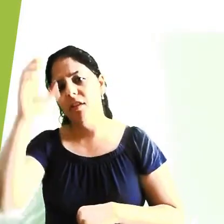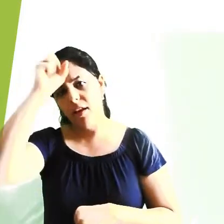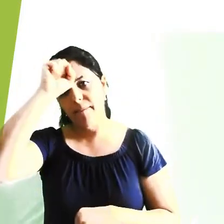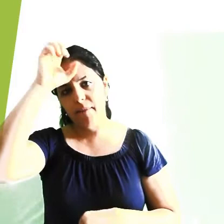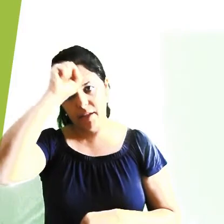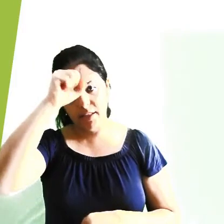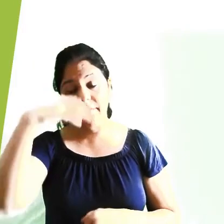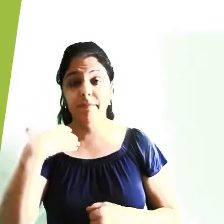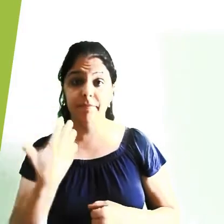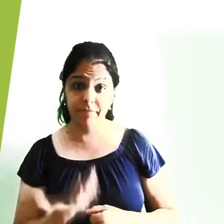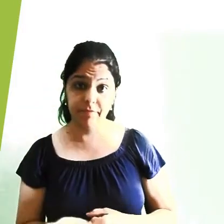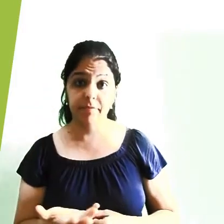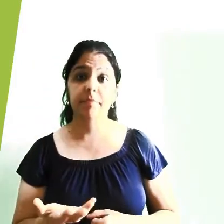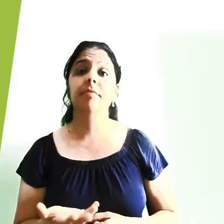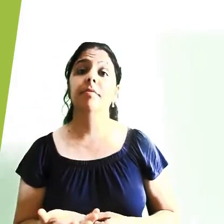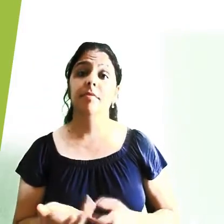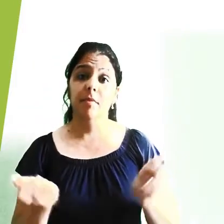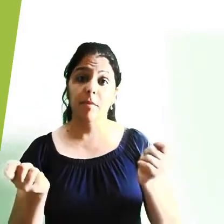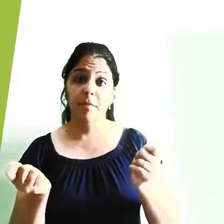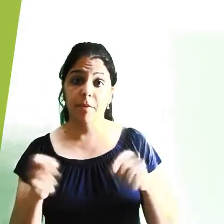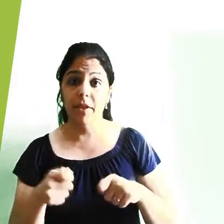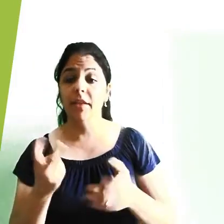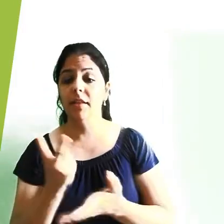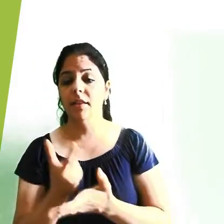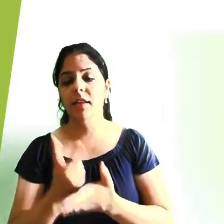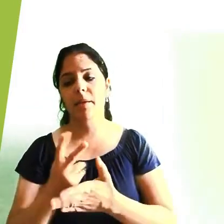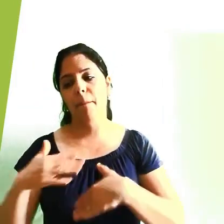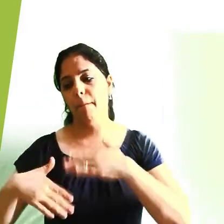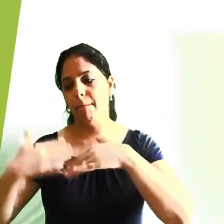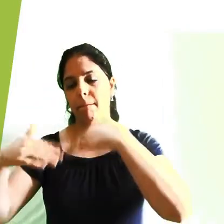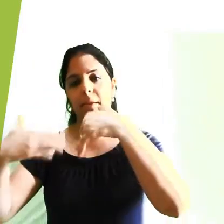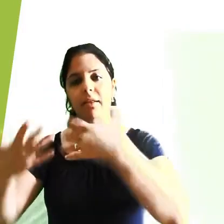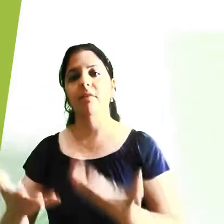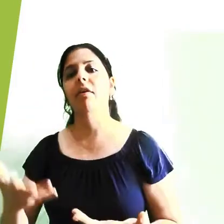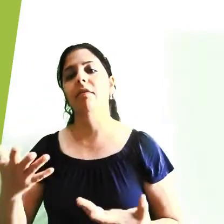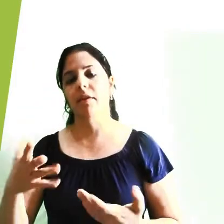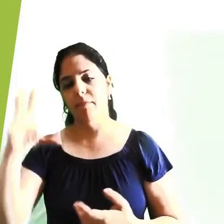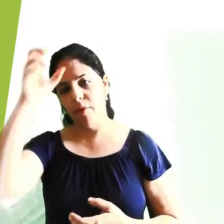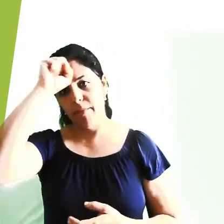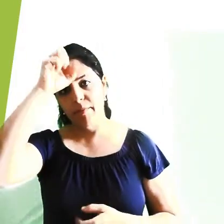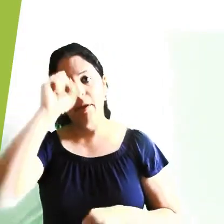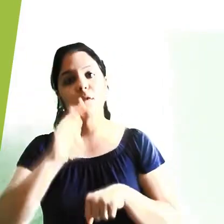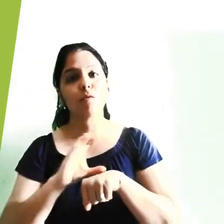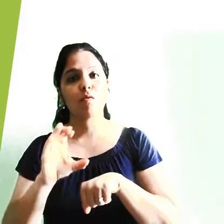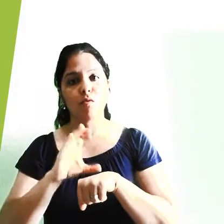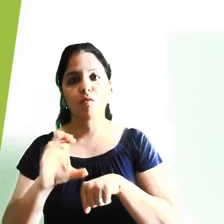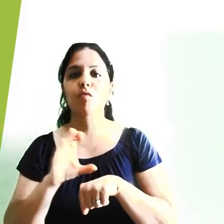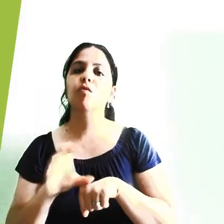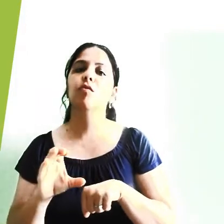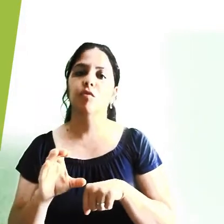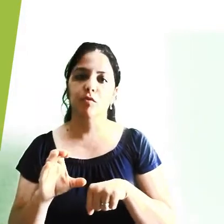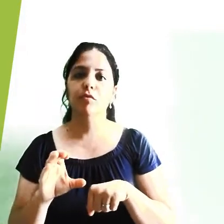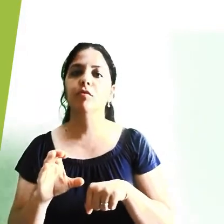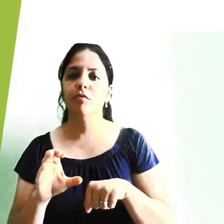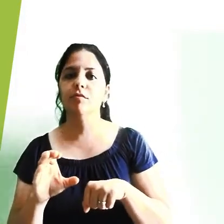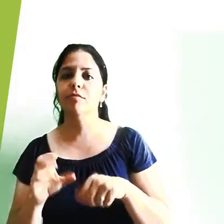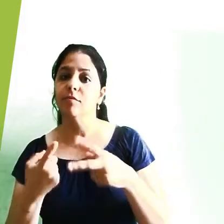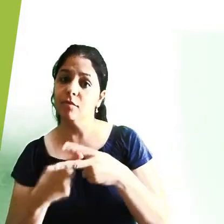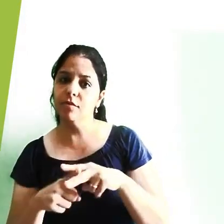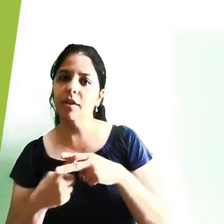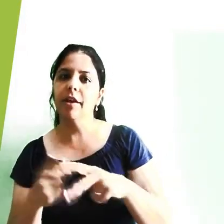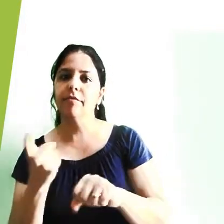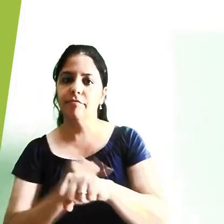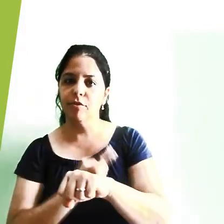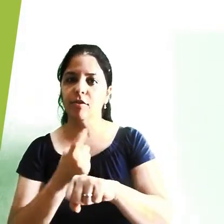ficarem desatualizados, tá? E a gente poder dar continuidade com um mínimo de recurso aí para o curso de CNC de processo de